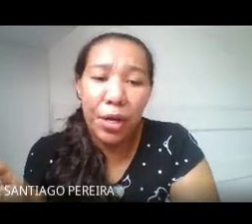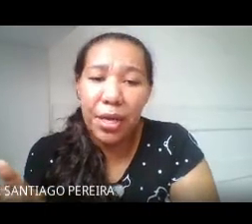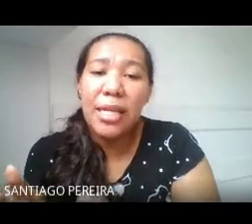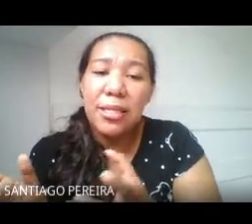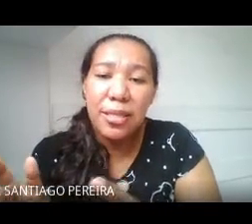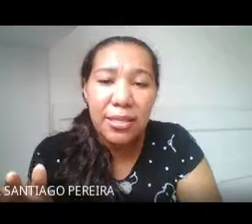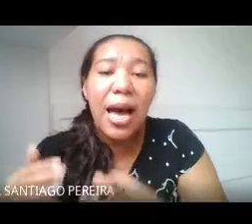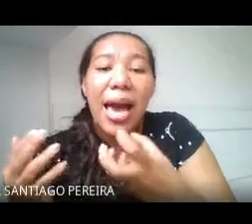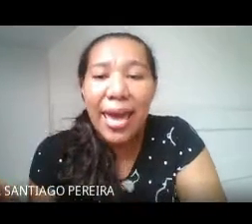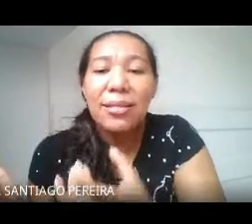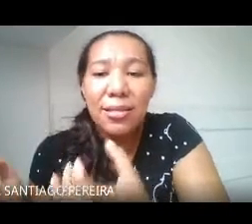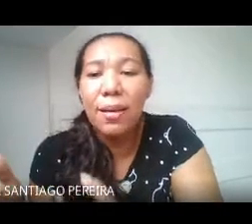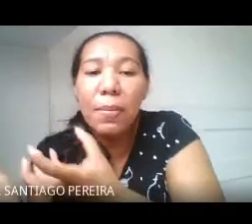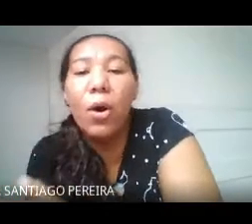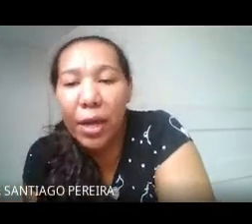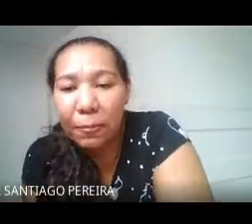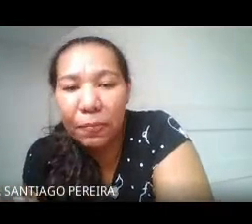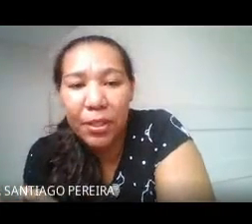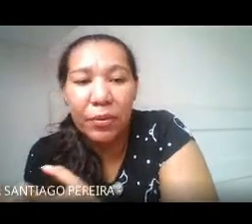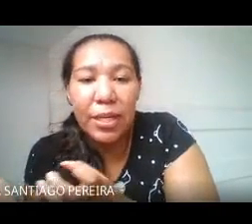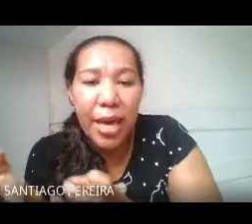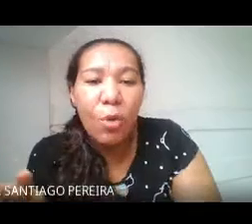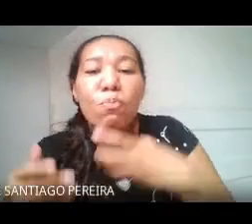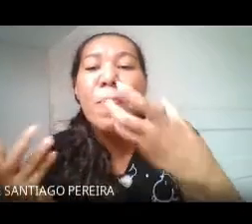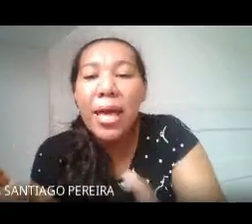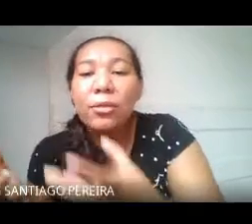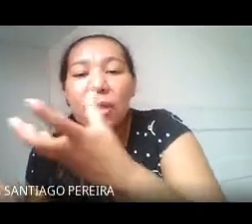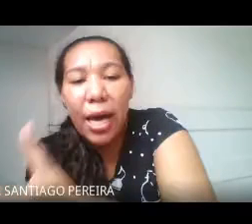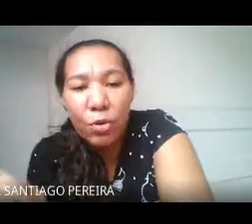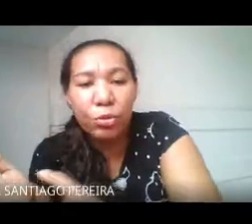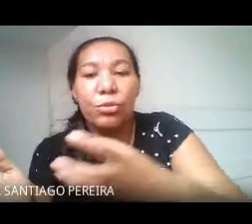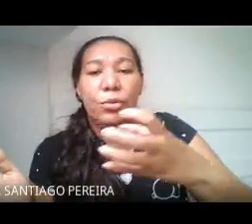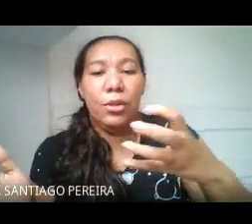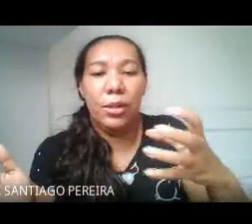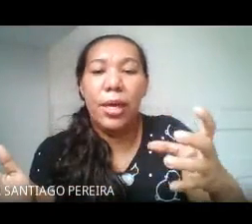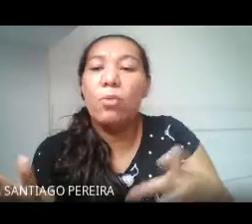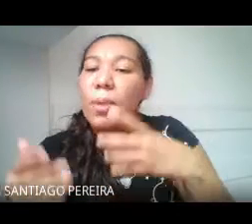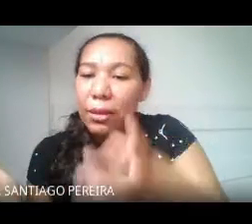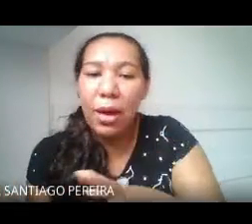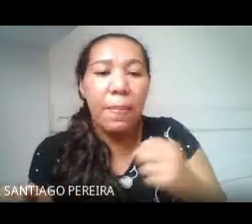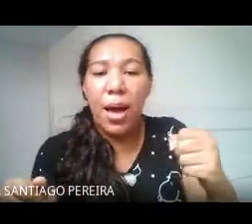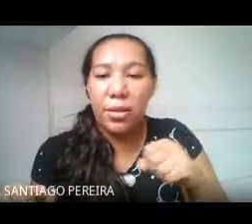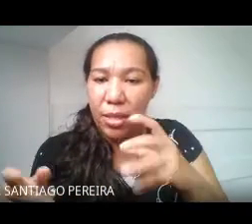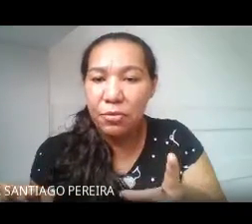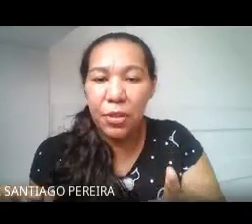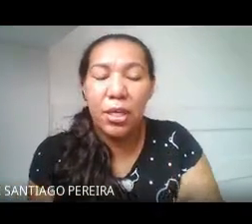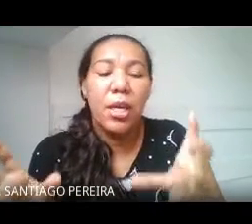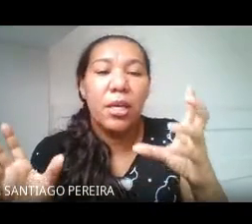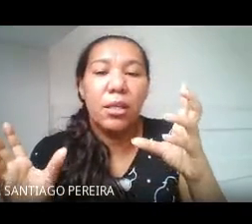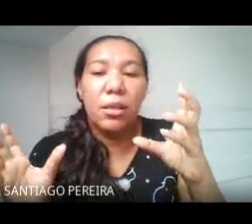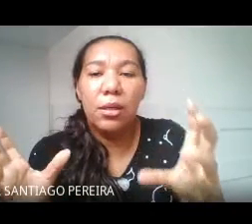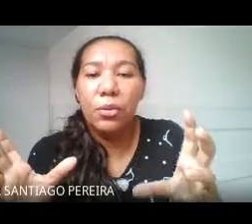is a boy. This is a handsome boy. Então, ele é um belo garoto, né? Um belo rapaz,